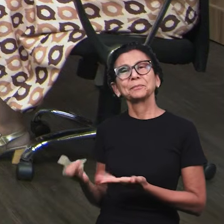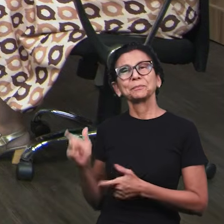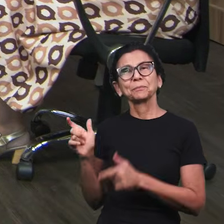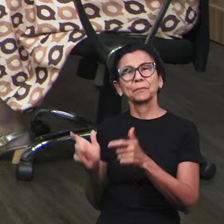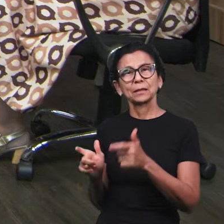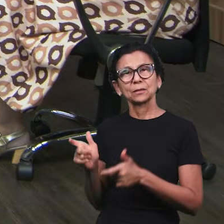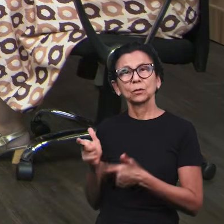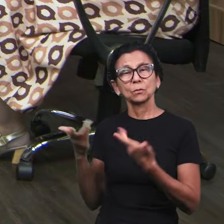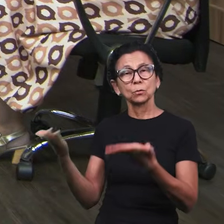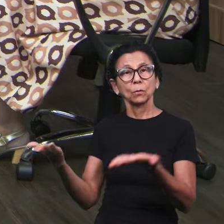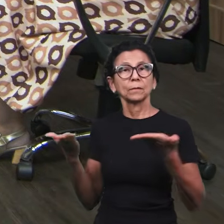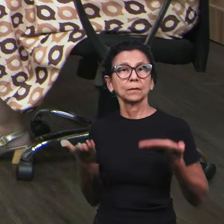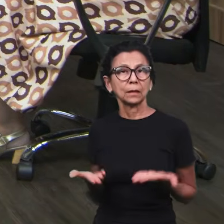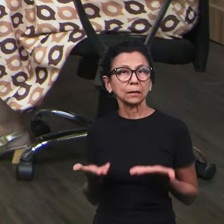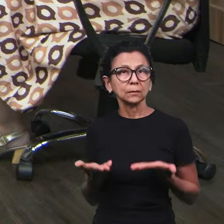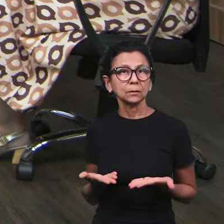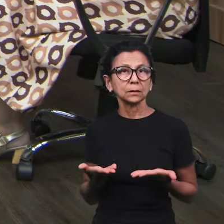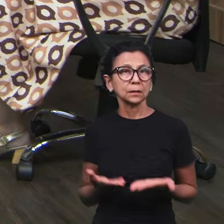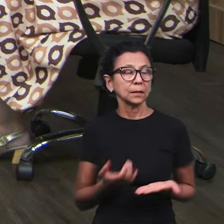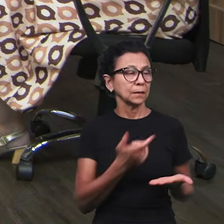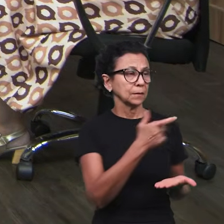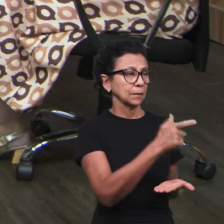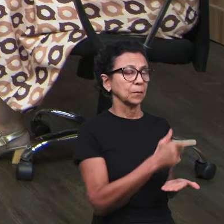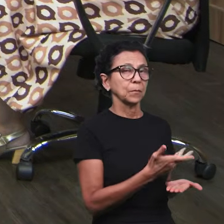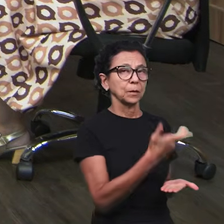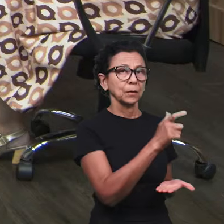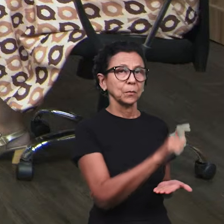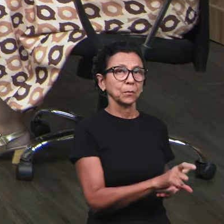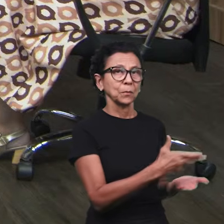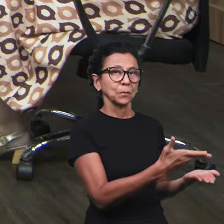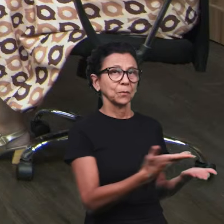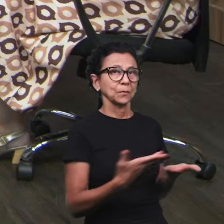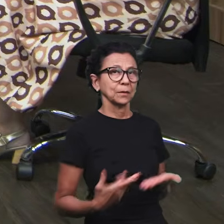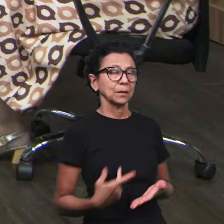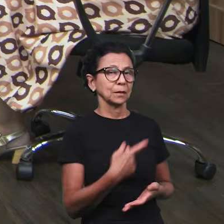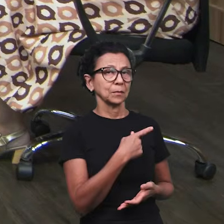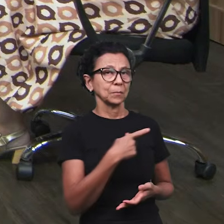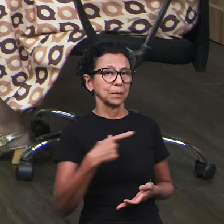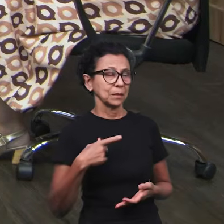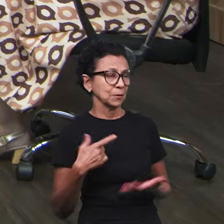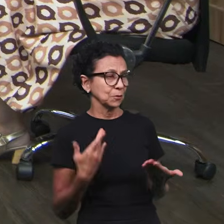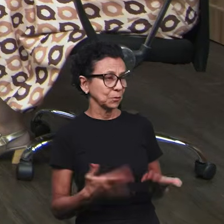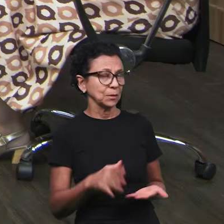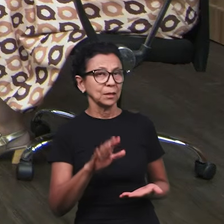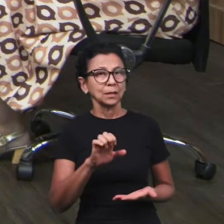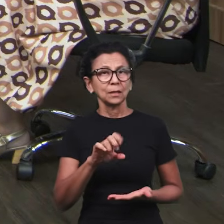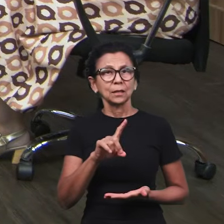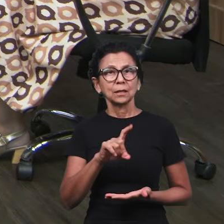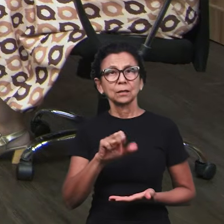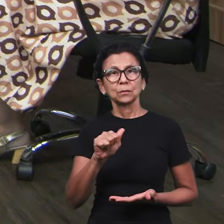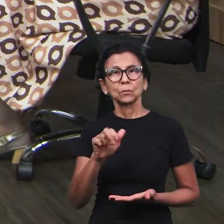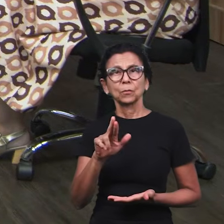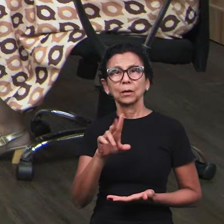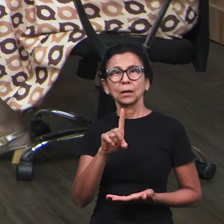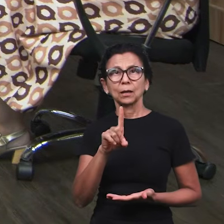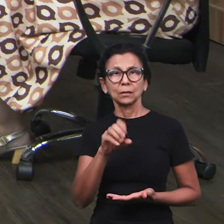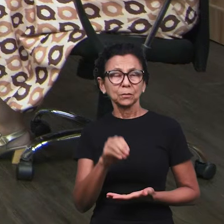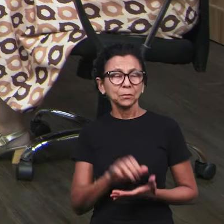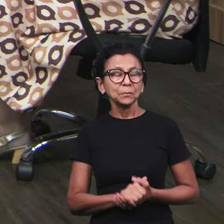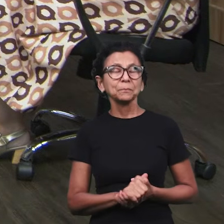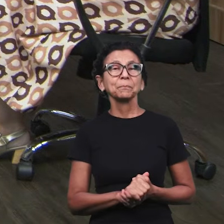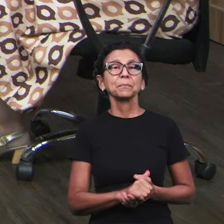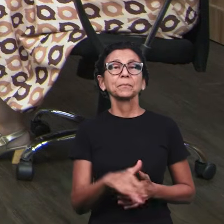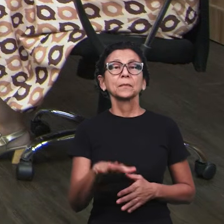os nossos convidados, né? Nós estamos aqui com o nosso querido pastor Eduardo Rossetti. Pai do Senhor, querido pastor, que é